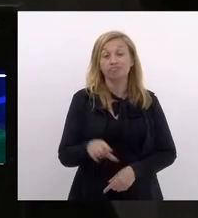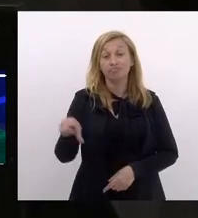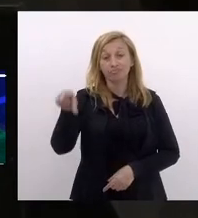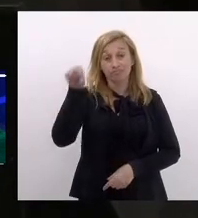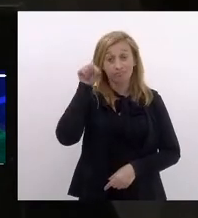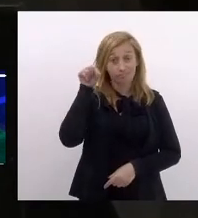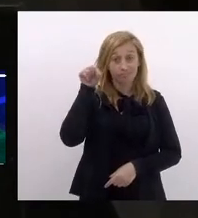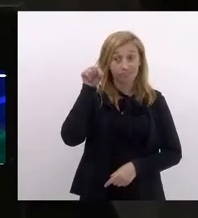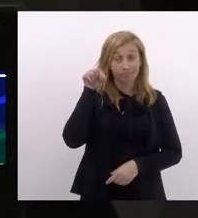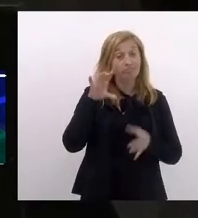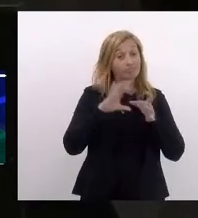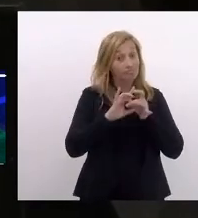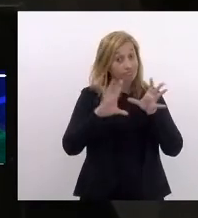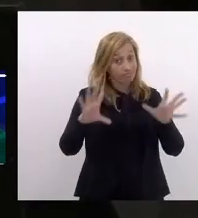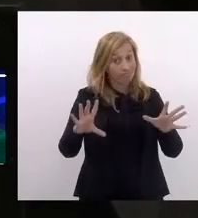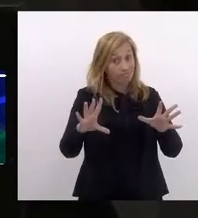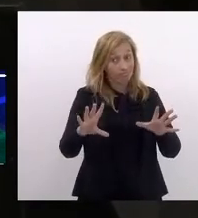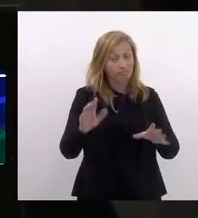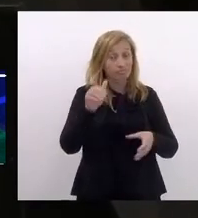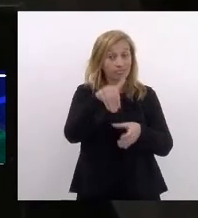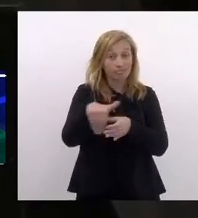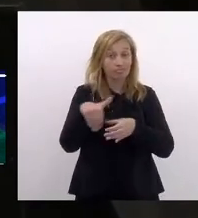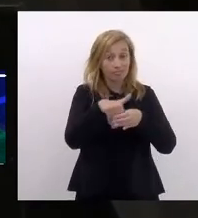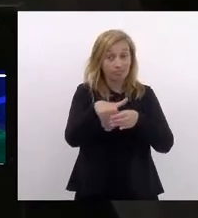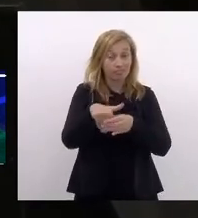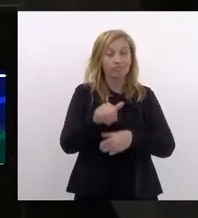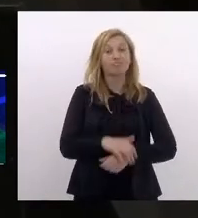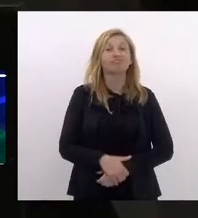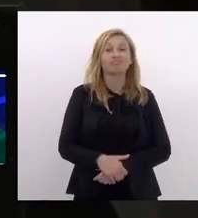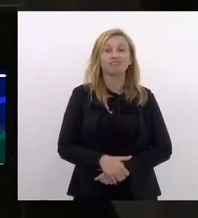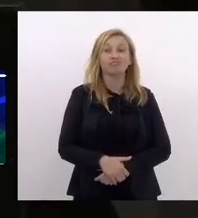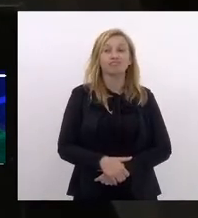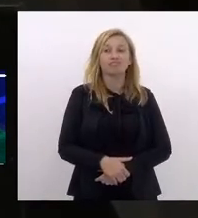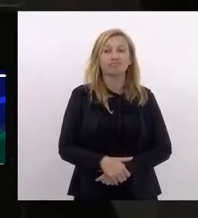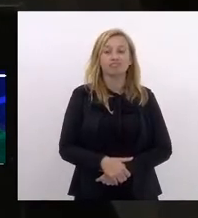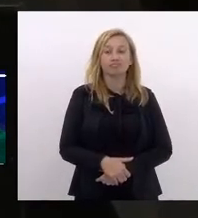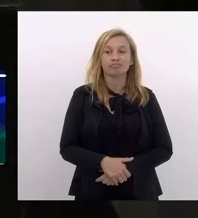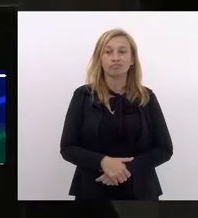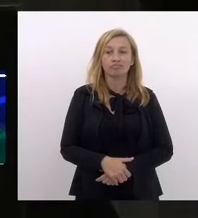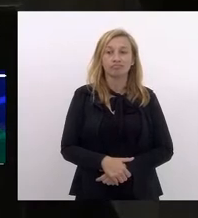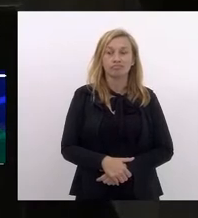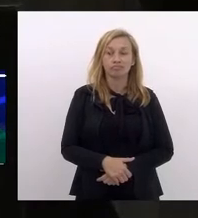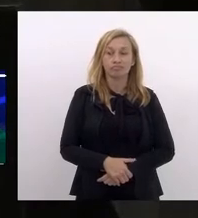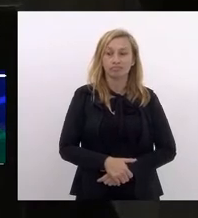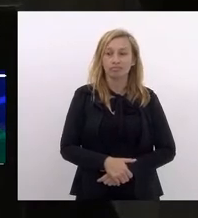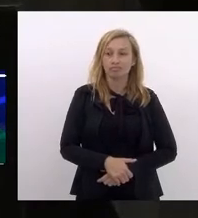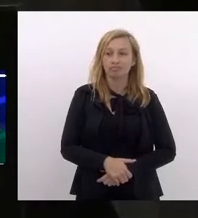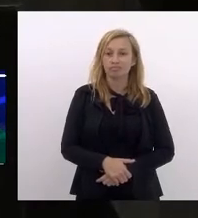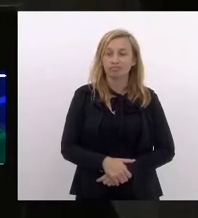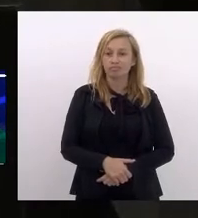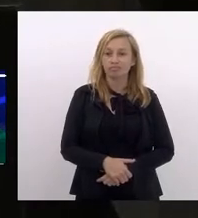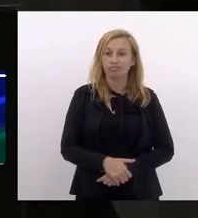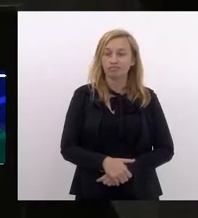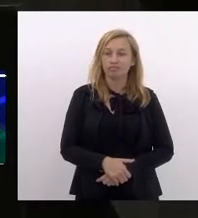escolheu democraticamente nas urnas o seu mandatário.